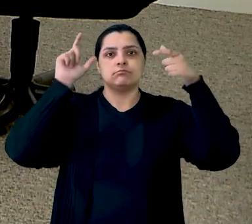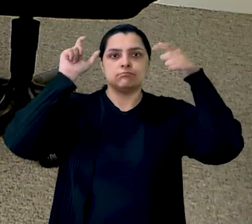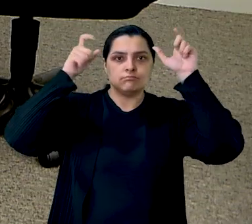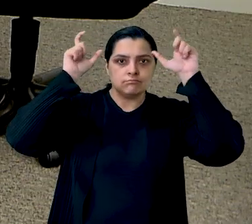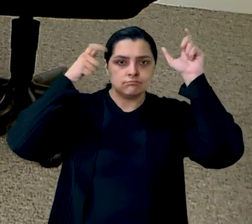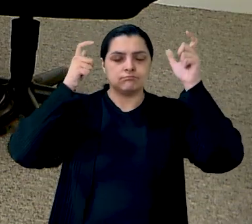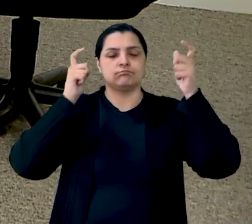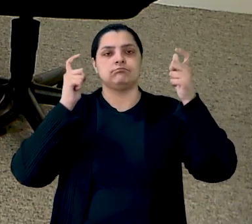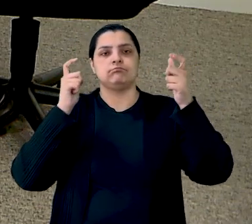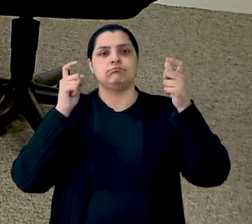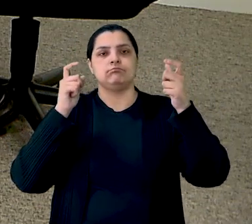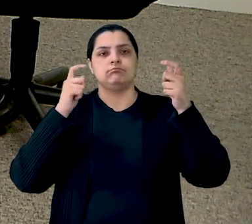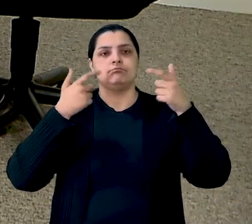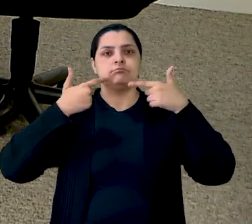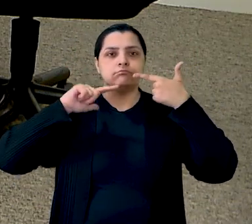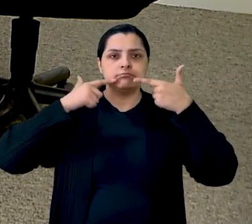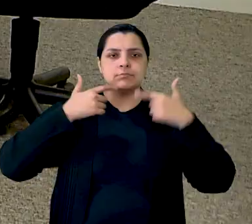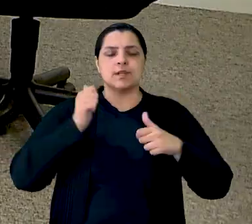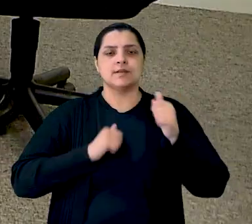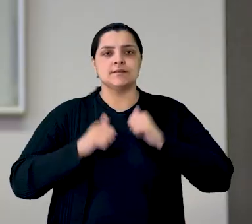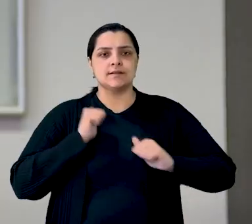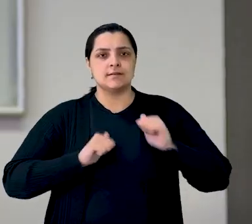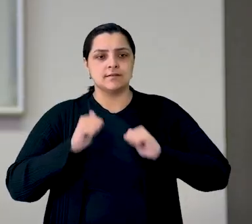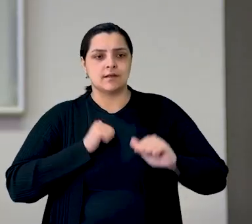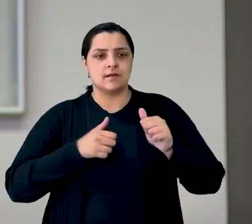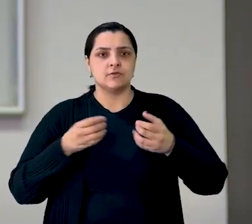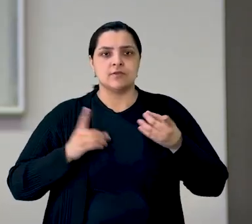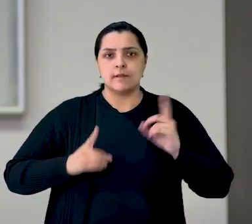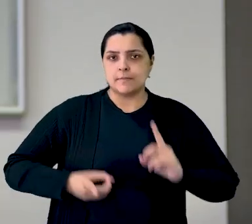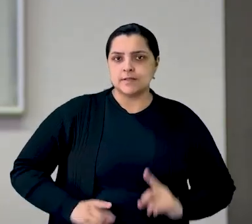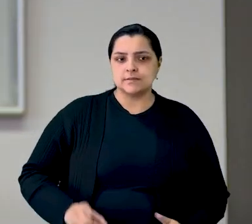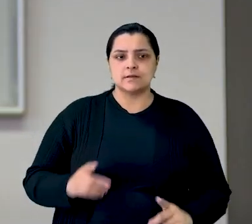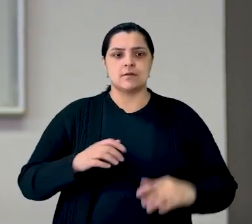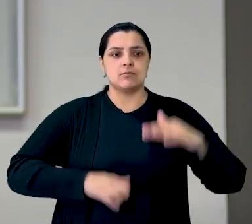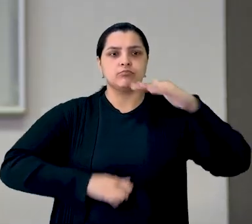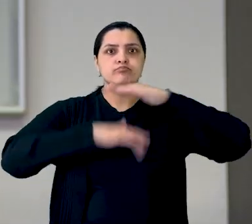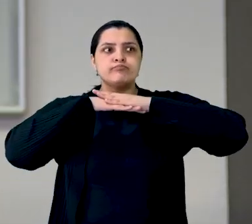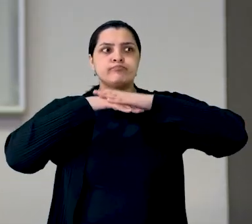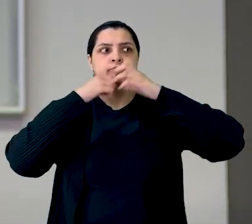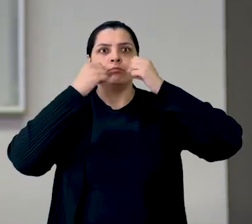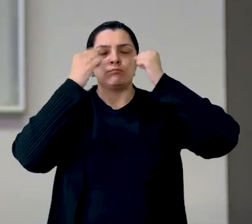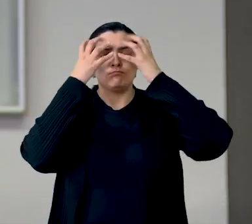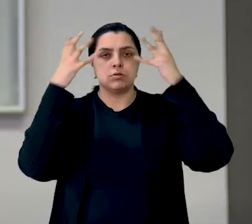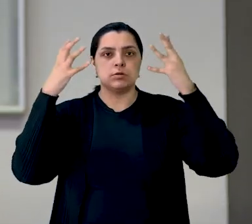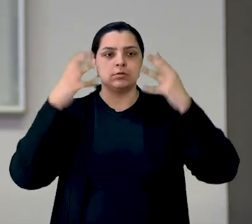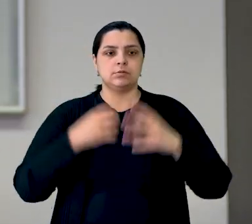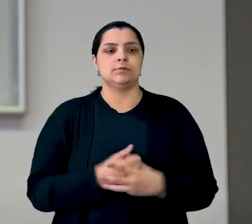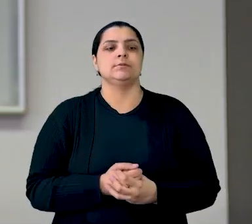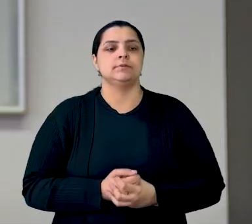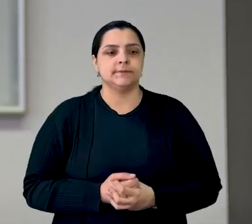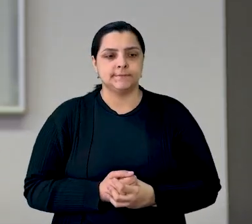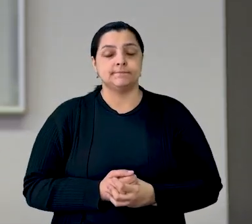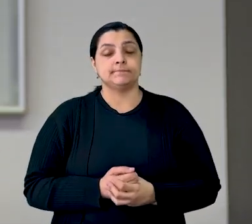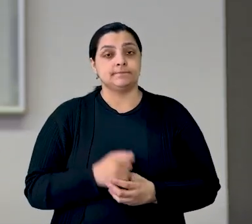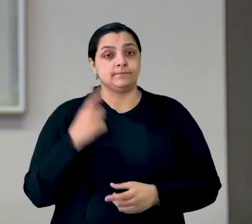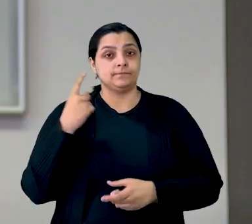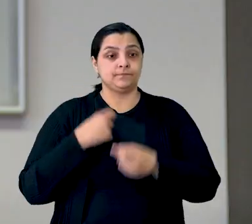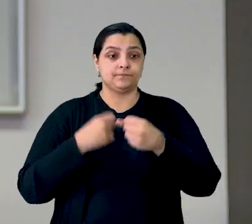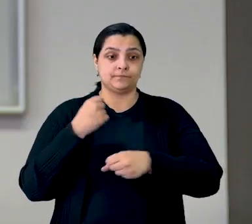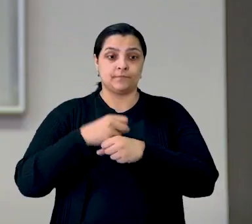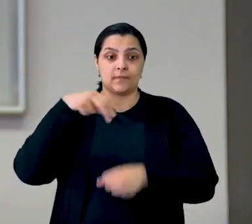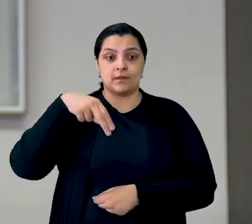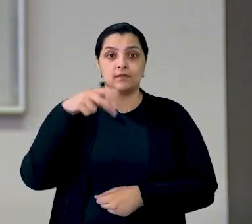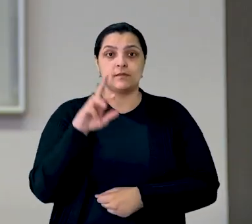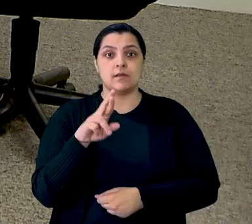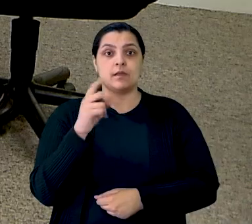transtorno mental, como ansiedade, depressão, burnout. A entrada em vigor no próximo ano, em maio do ano que vem, sobre